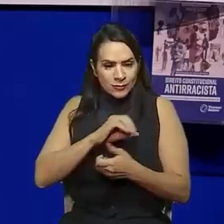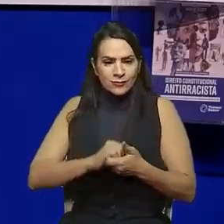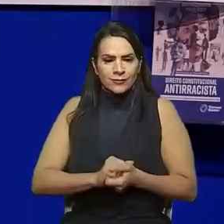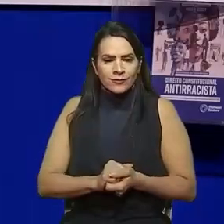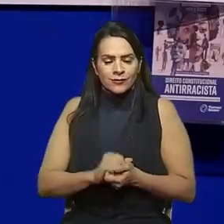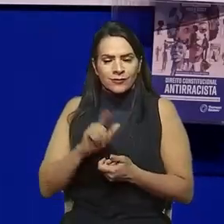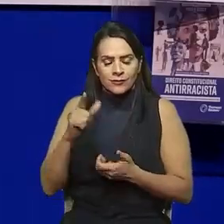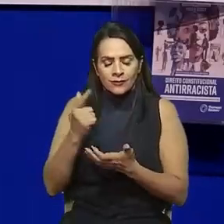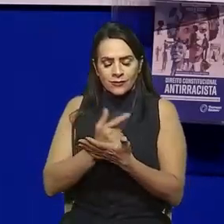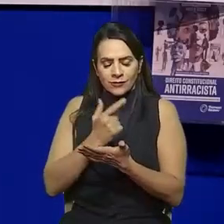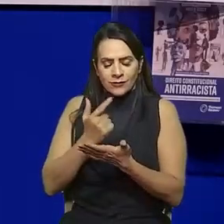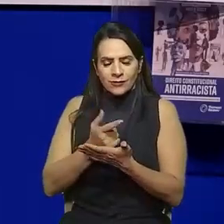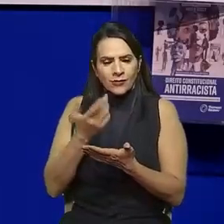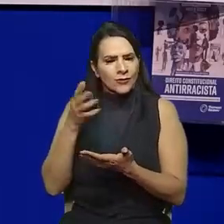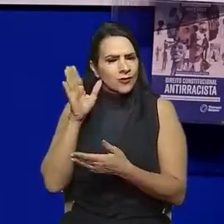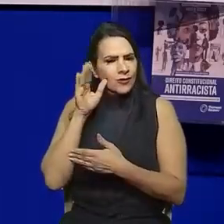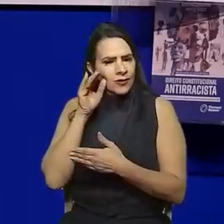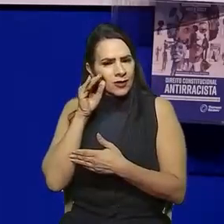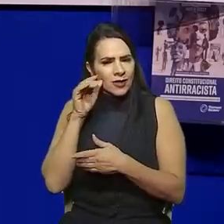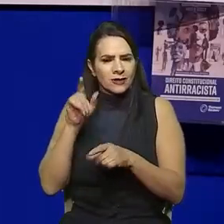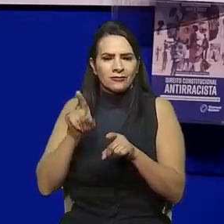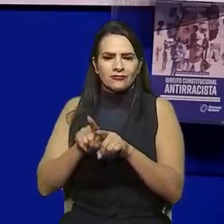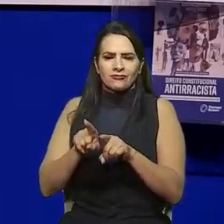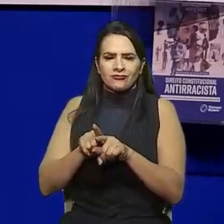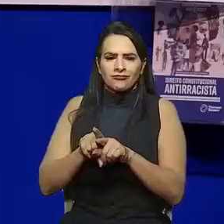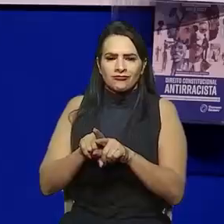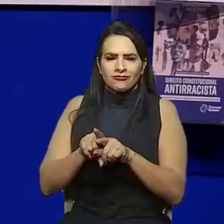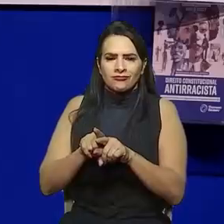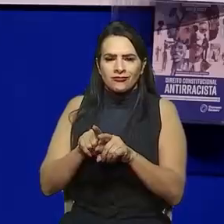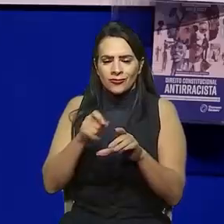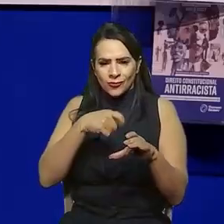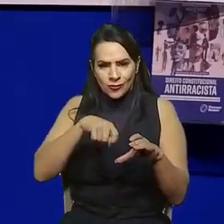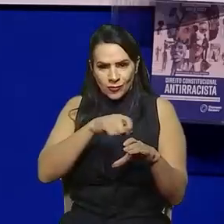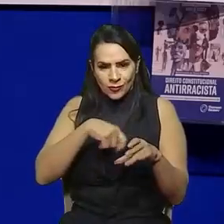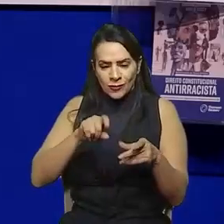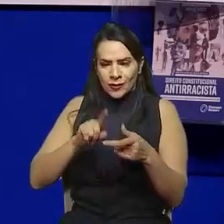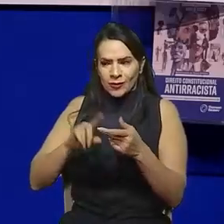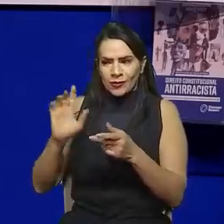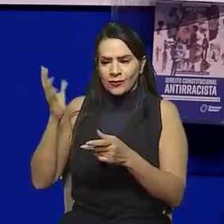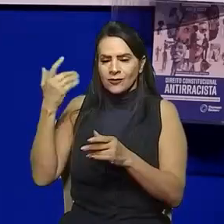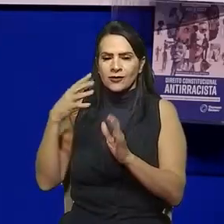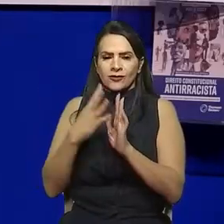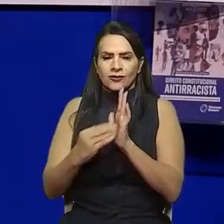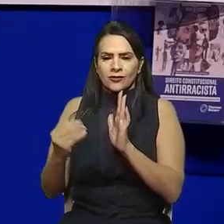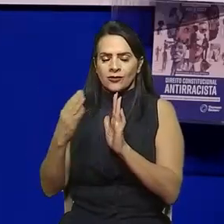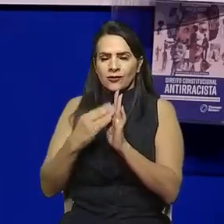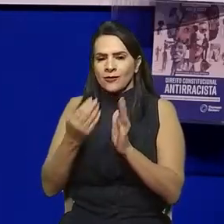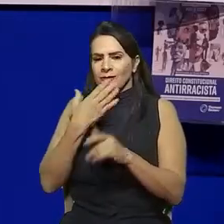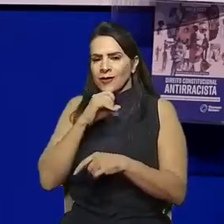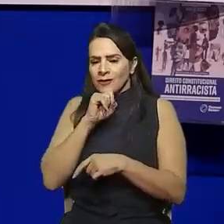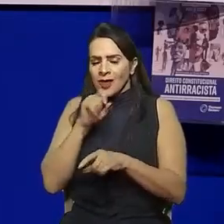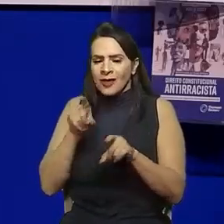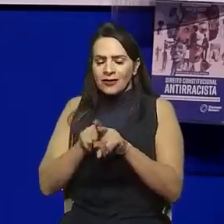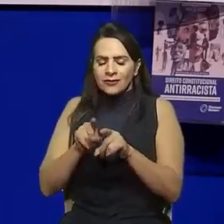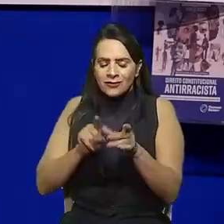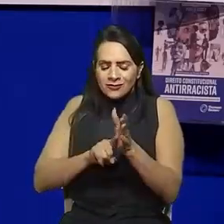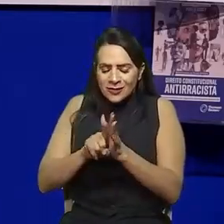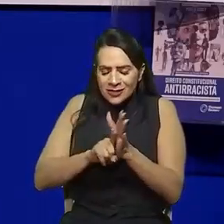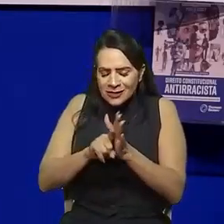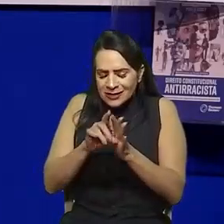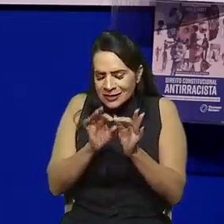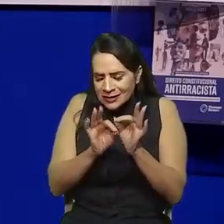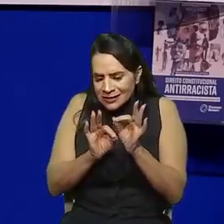era um livro de cozinha bem interessante, resolvi fazer um do papai nos moldes. Fiz uma pesquisa longuíssima,